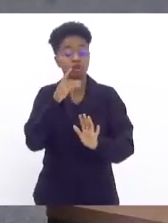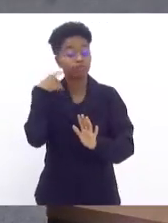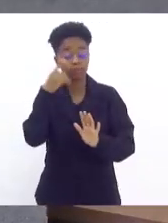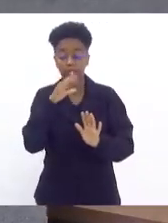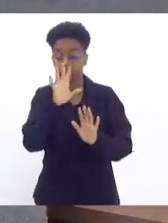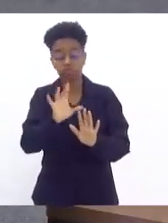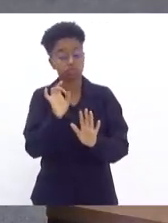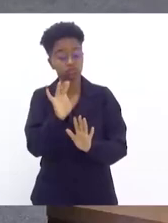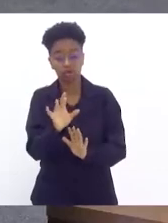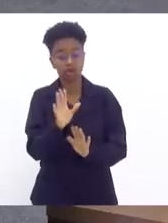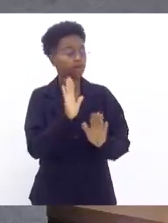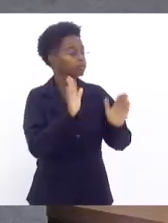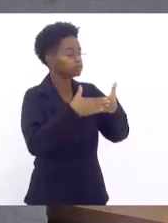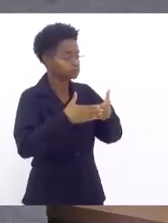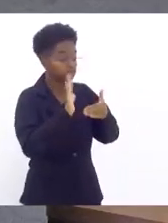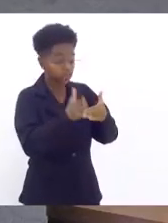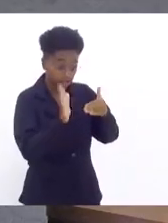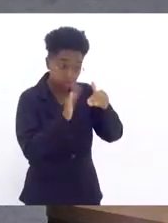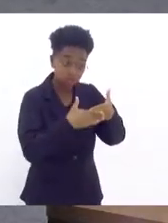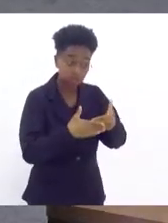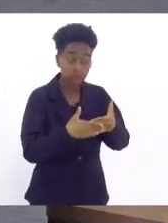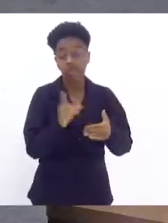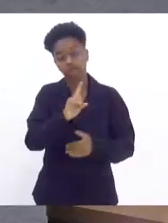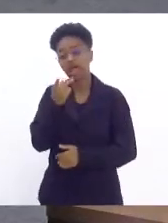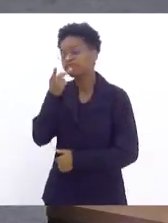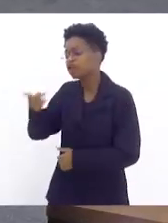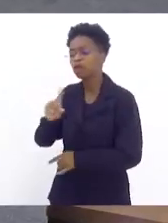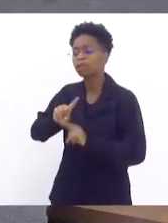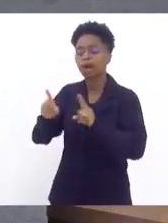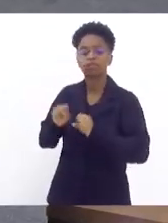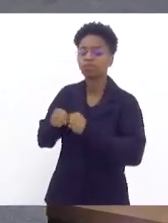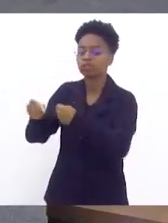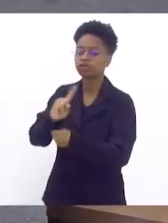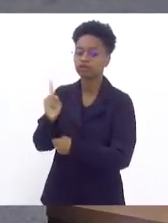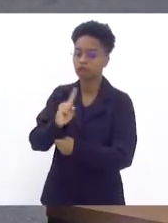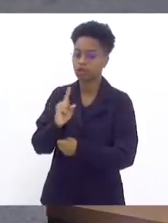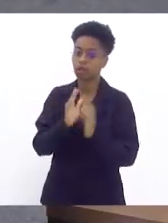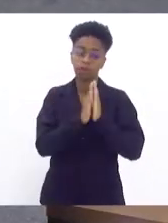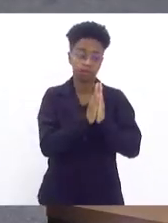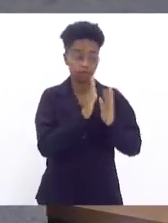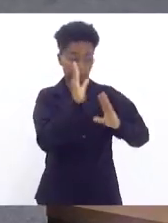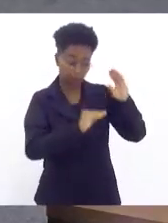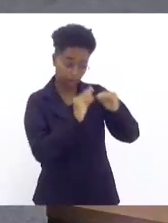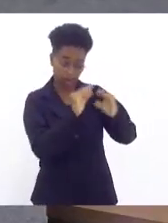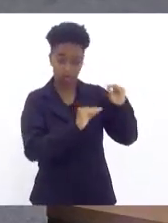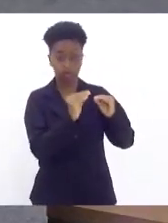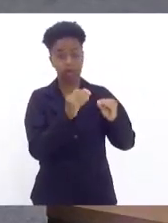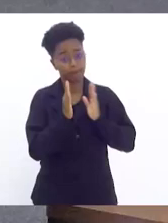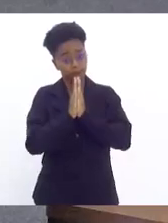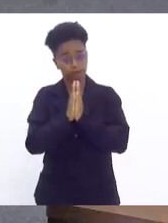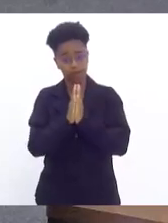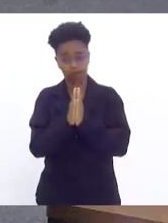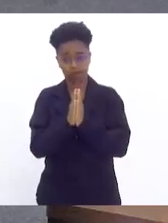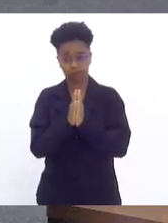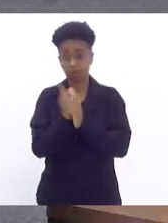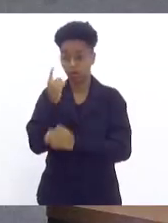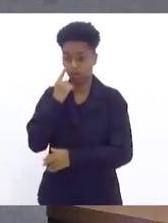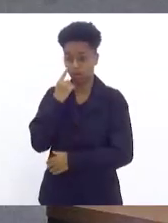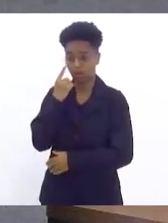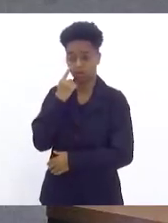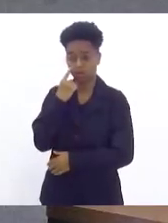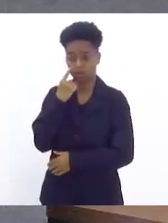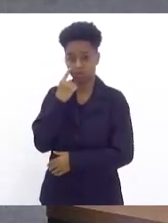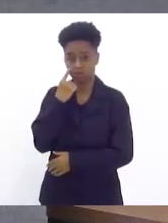que ele antecedeu o presidente ela falou mas não defendeu a matéria presente olha aqui ó